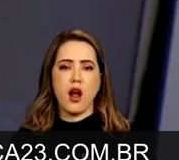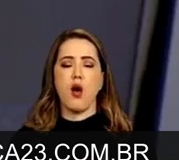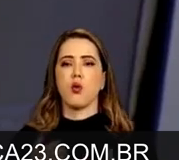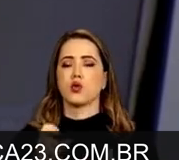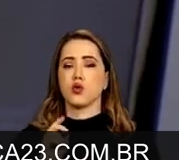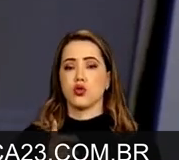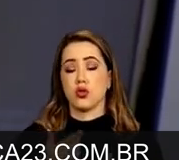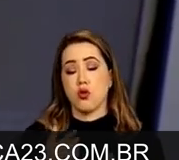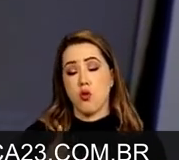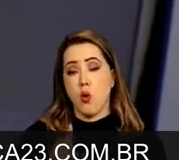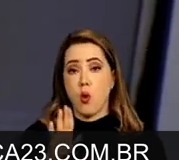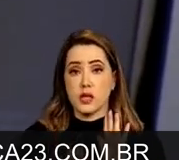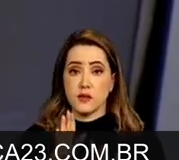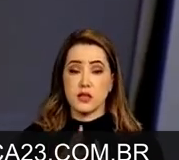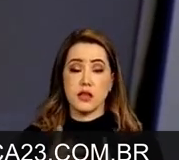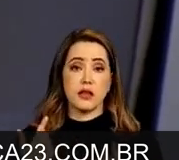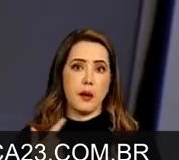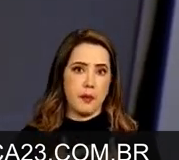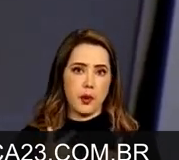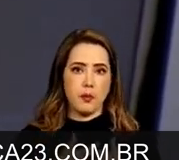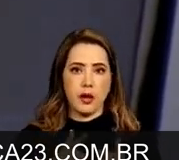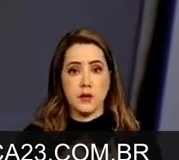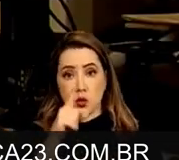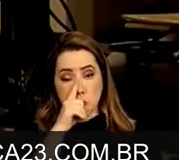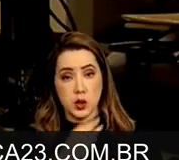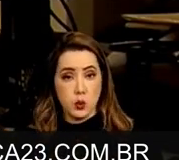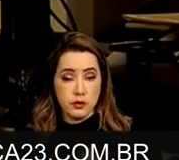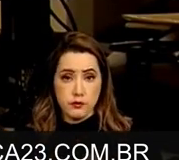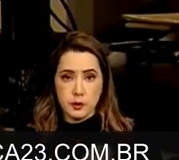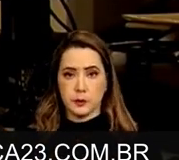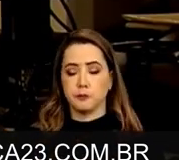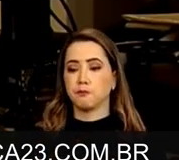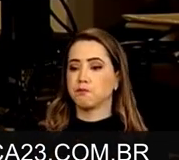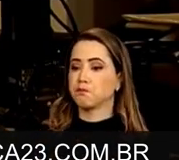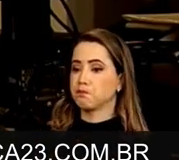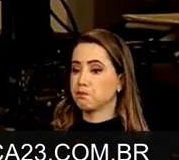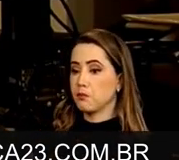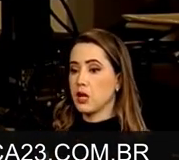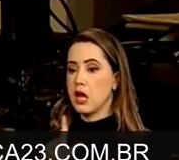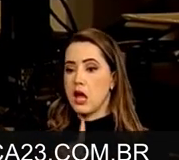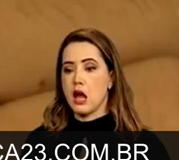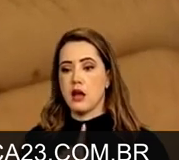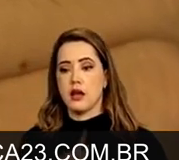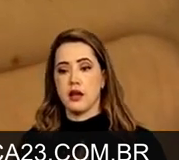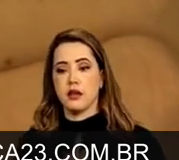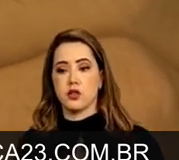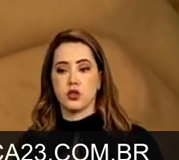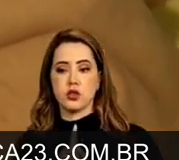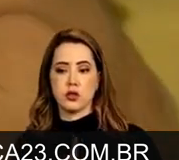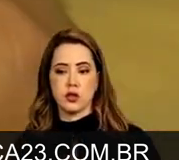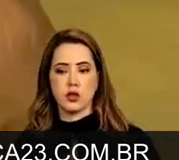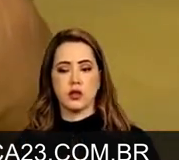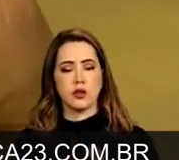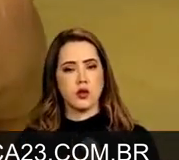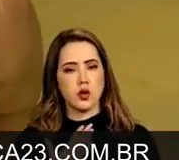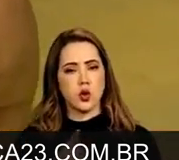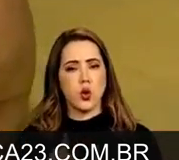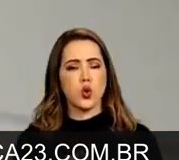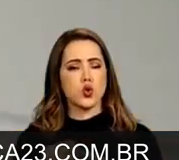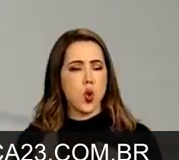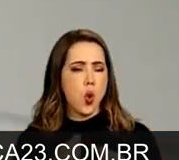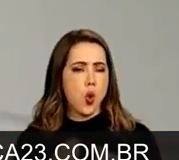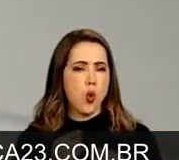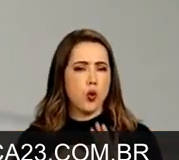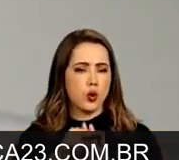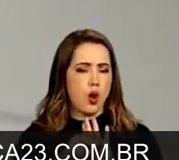à vida. A Lei Geral de Proteção de Dados surgiu para definir limites e condições para coleta, guarda e tratamento